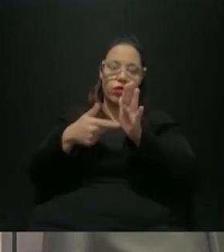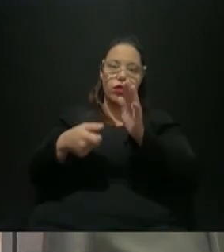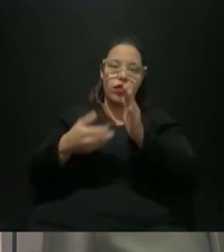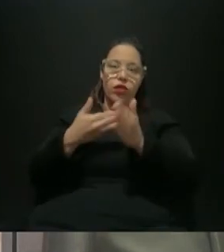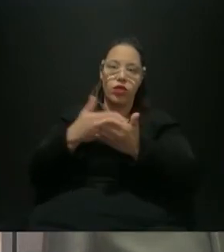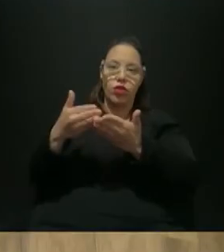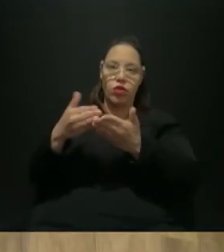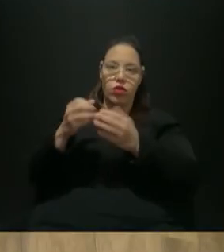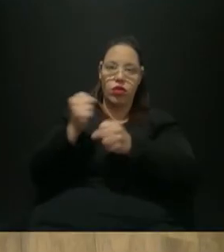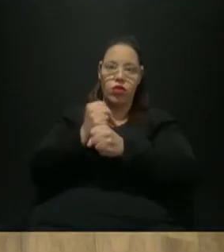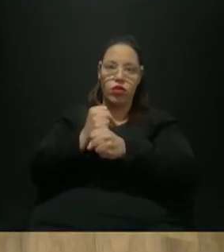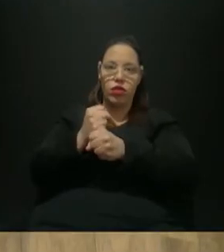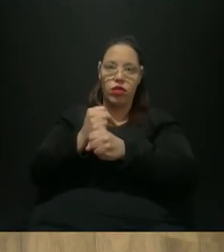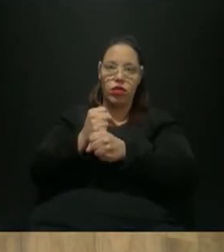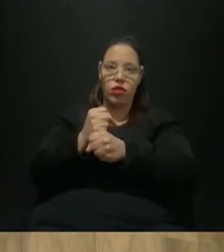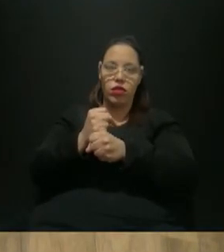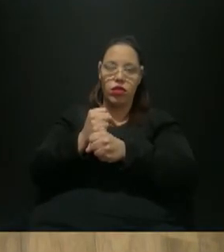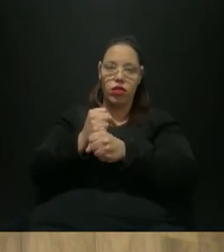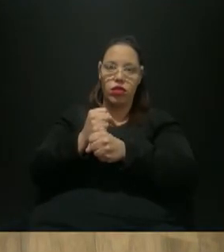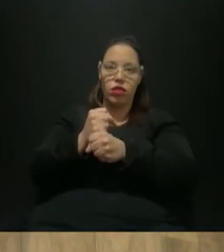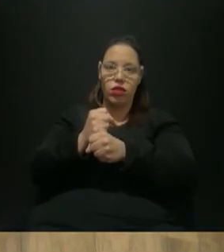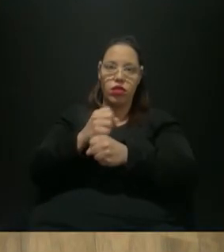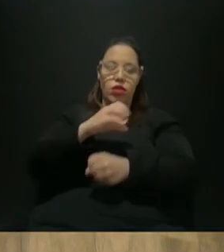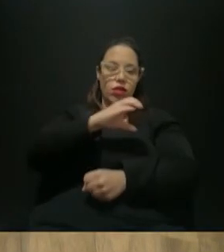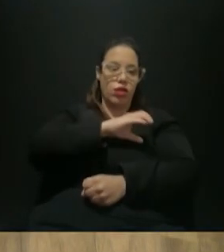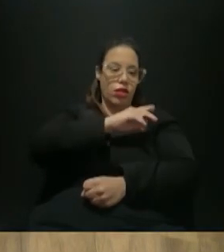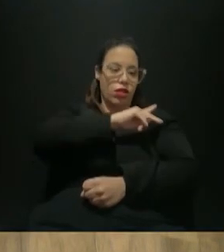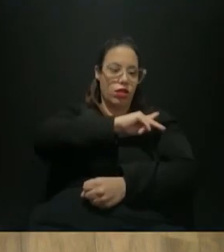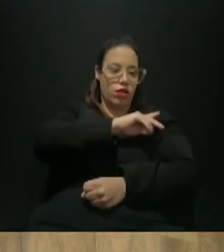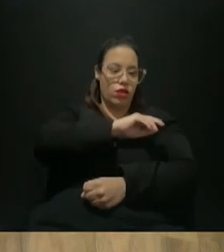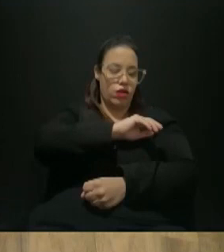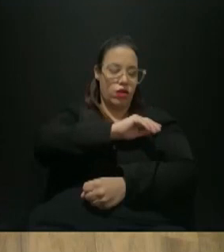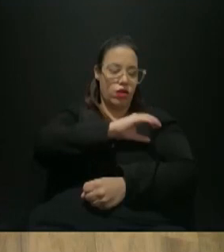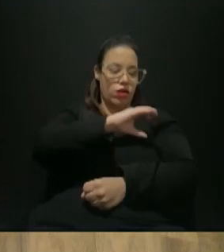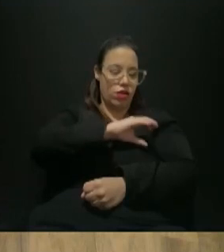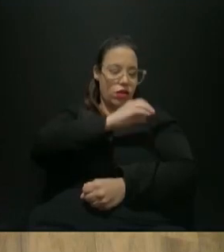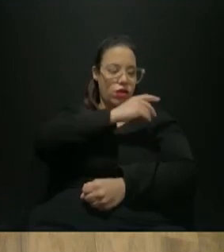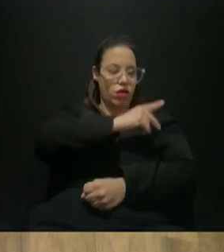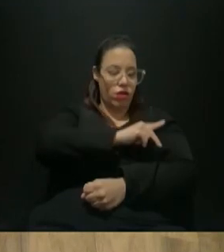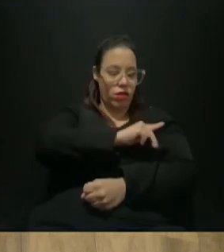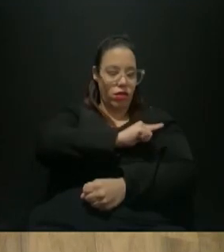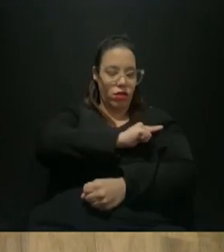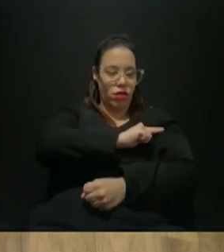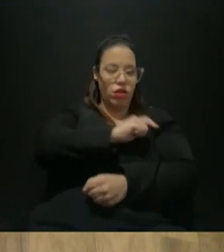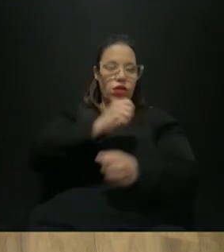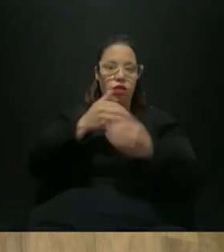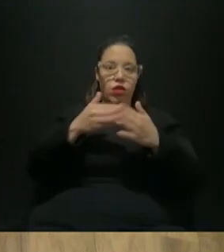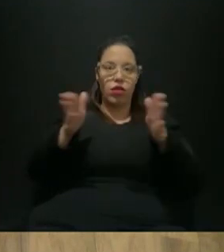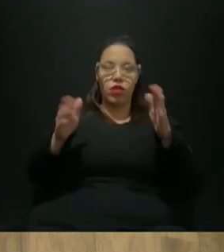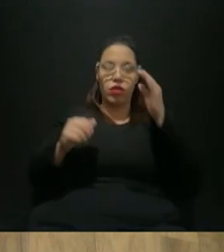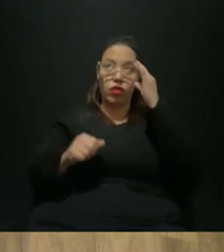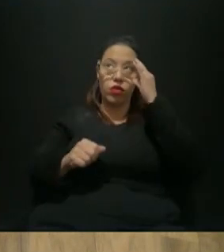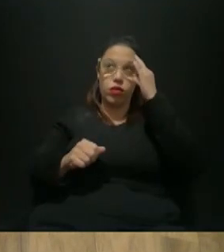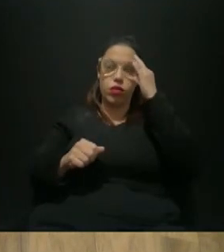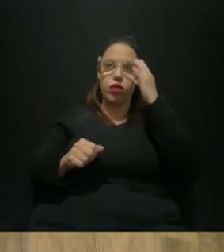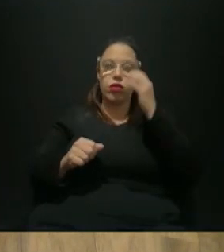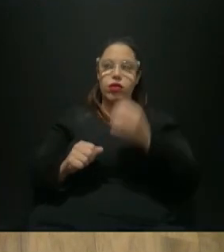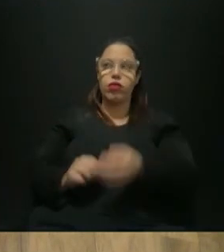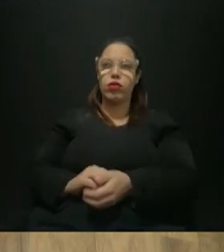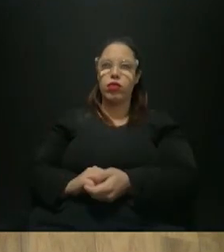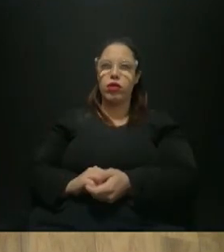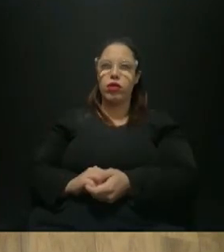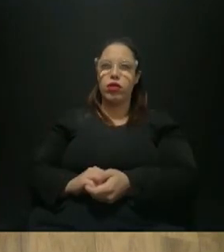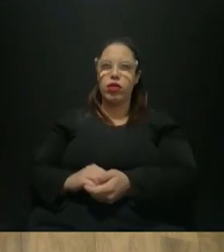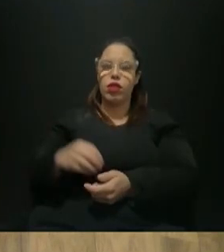Campo Grande. Tá. Campo Grande. Ele pega, e desse recorte, quase metade das crianças